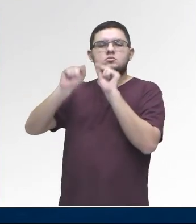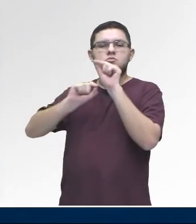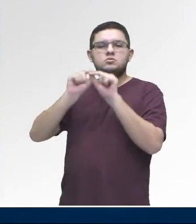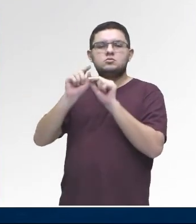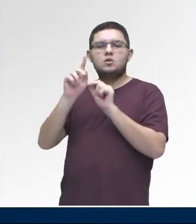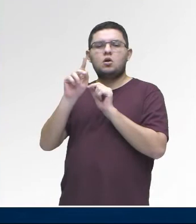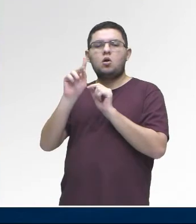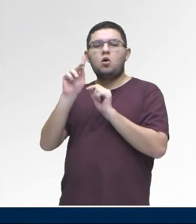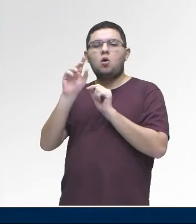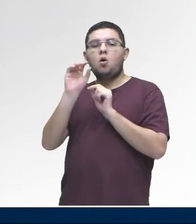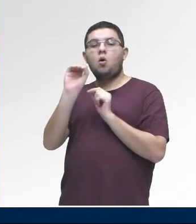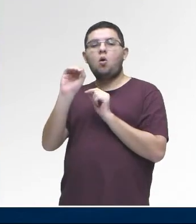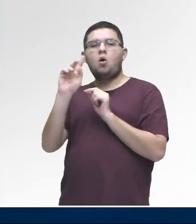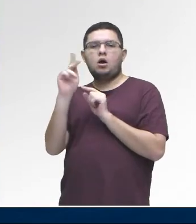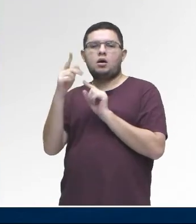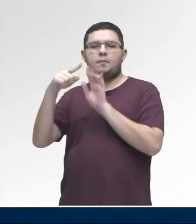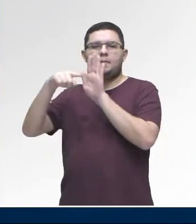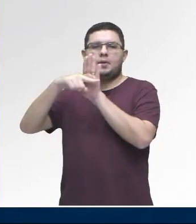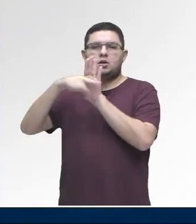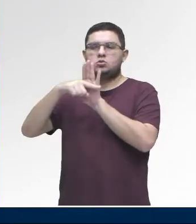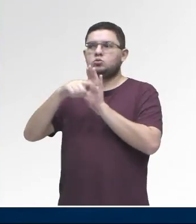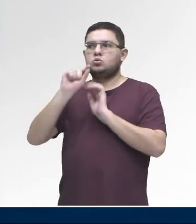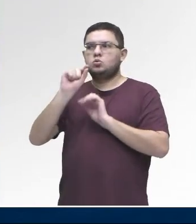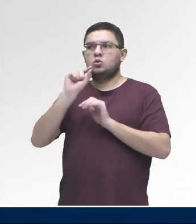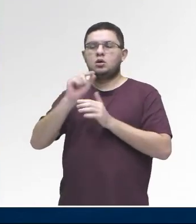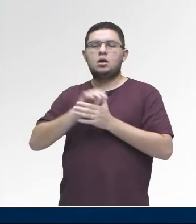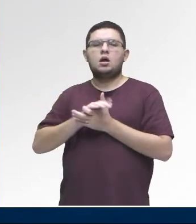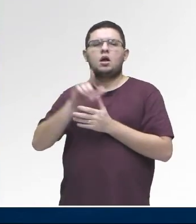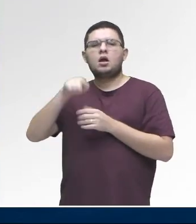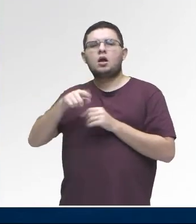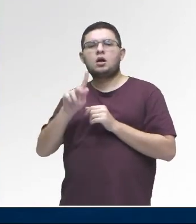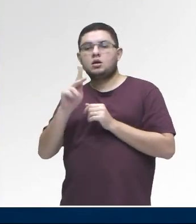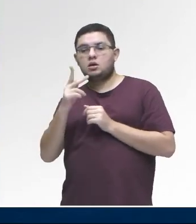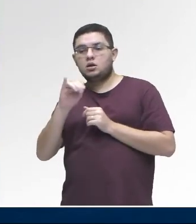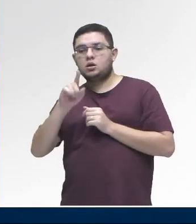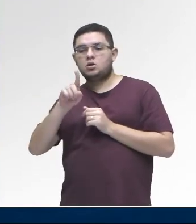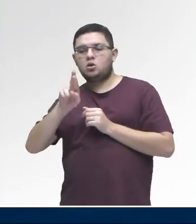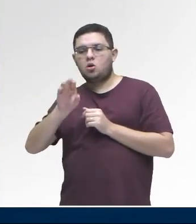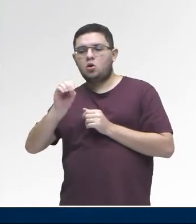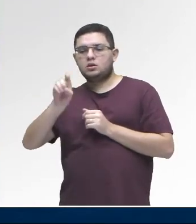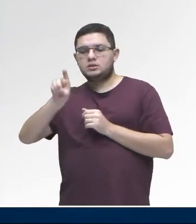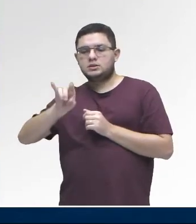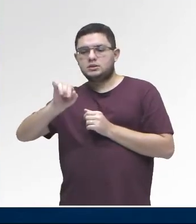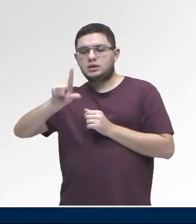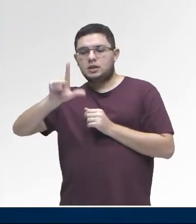que é hidroxila, ela está elevada ao cubo. Tá aqui, ó.